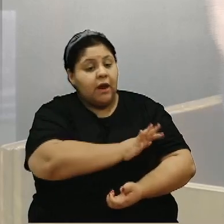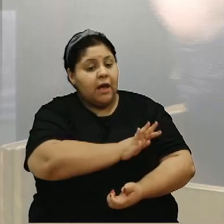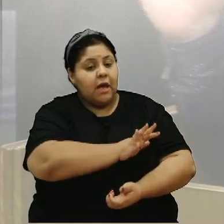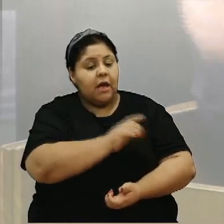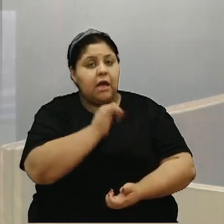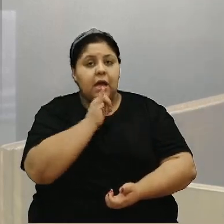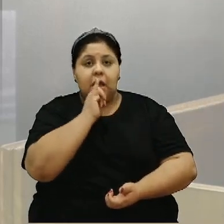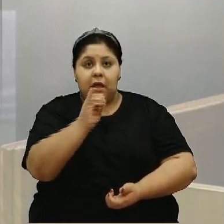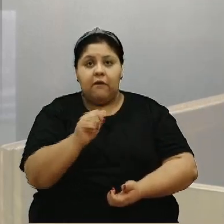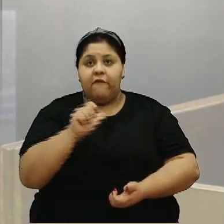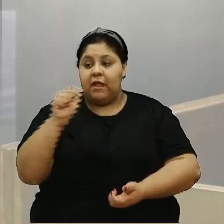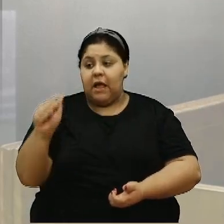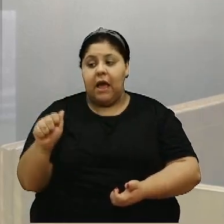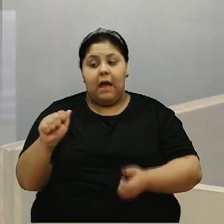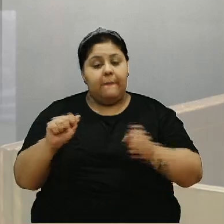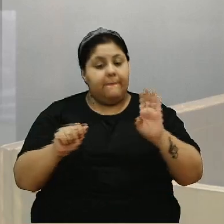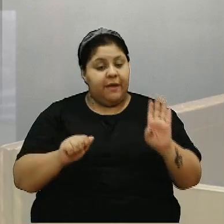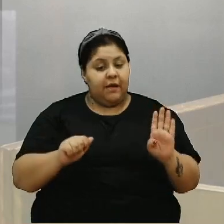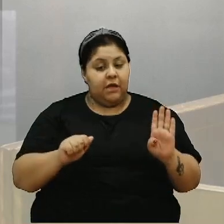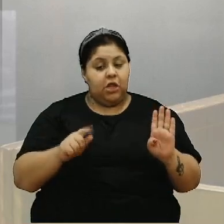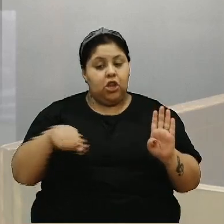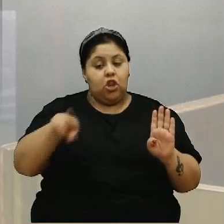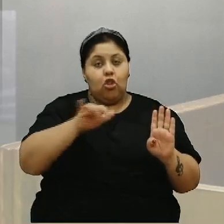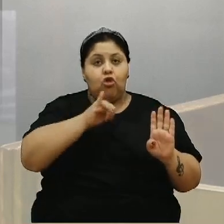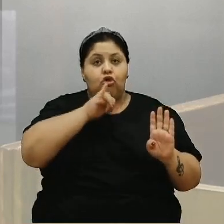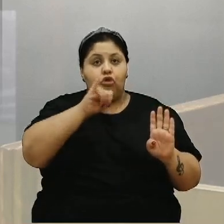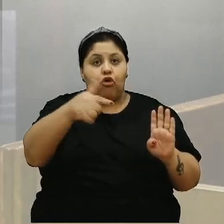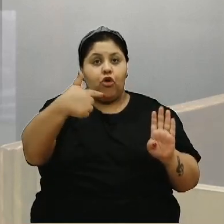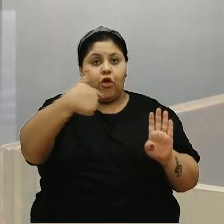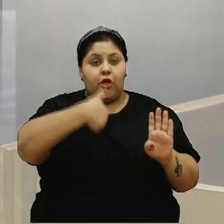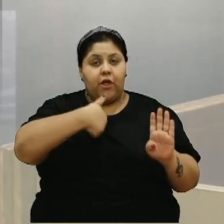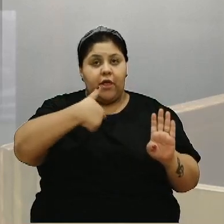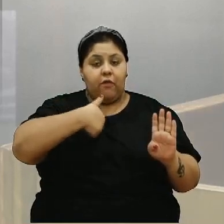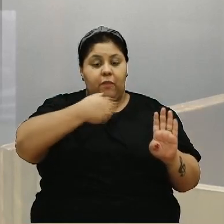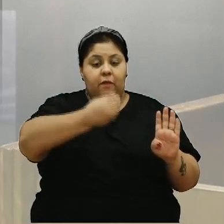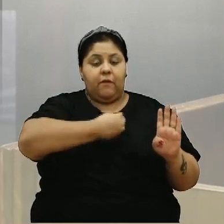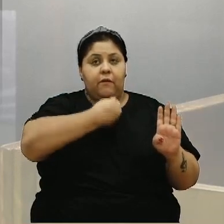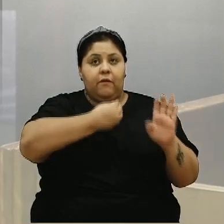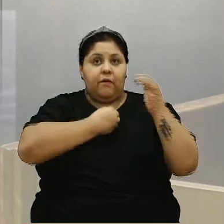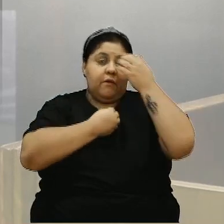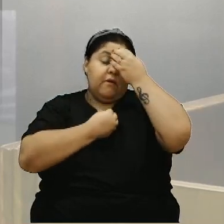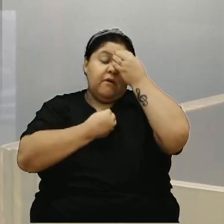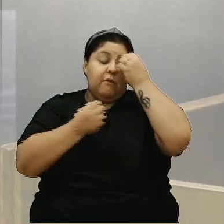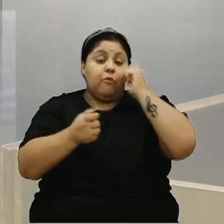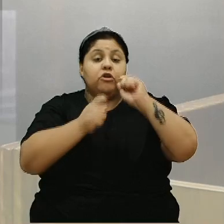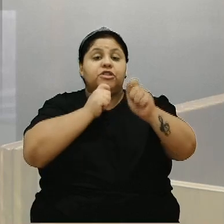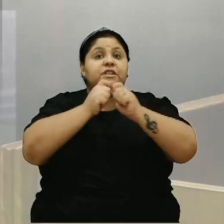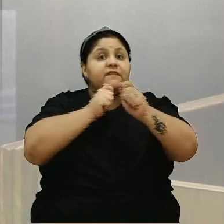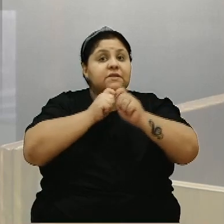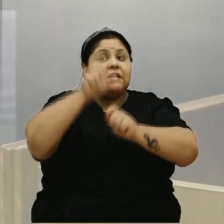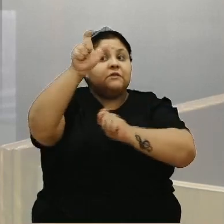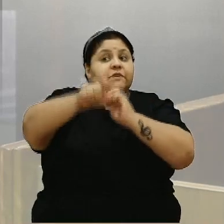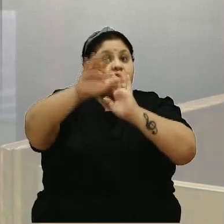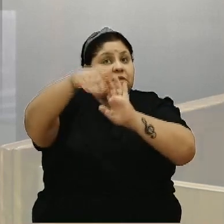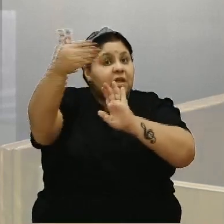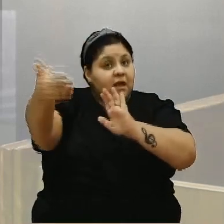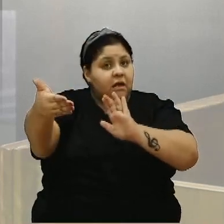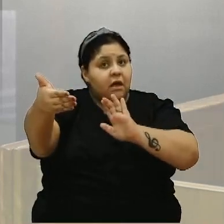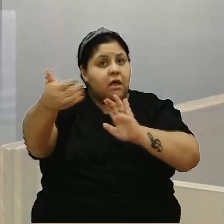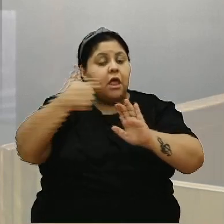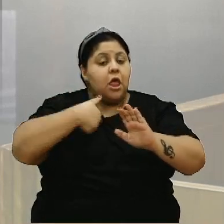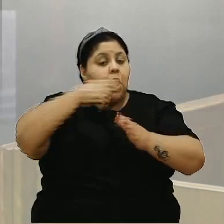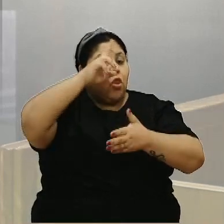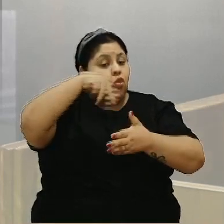está falando de A ou B. Nós estamos falando que eu, na minha vida, e pode entrevistar o povo lá fora, eu